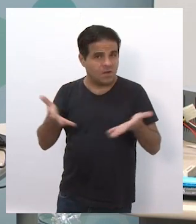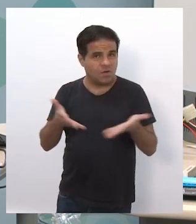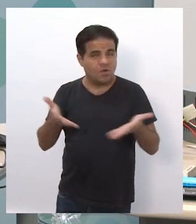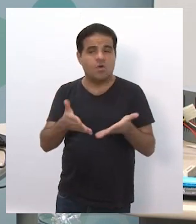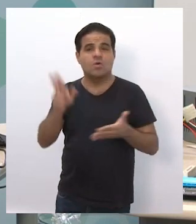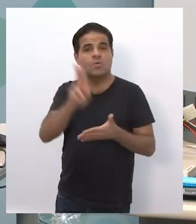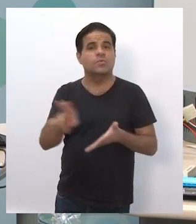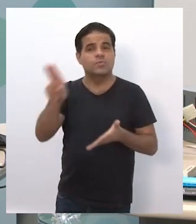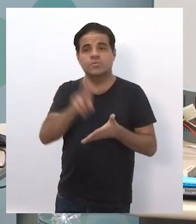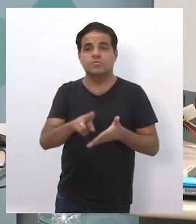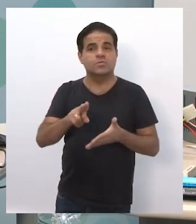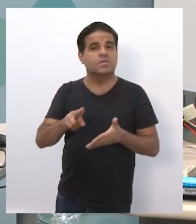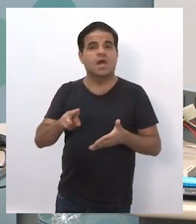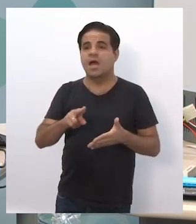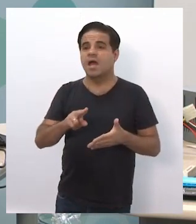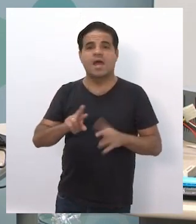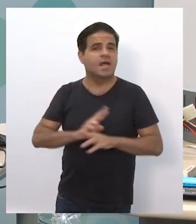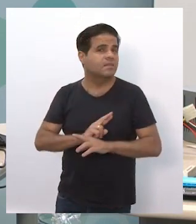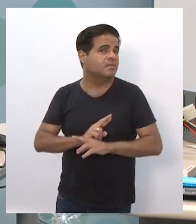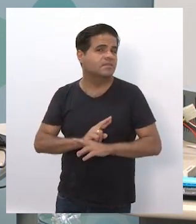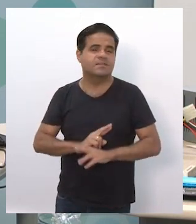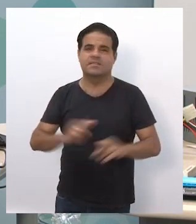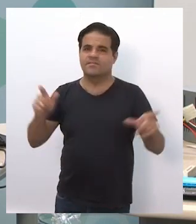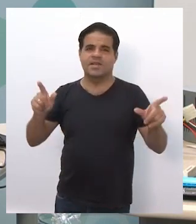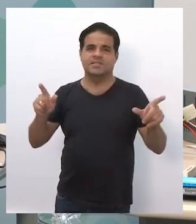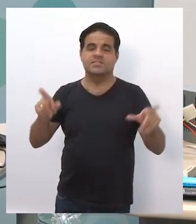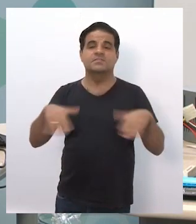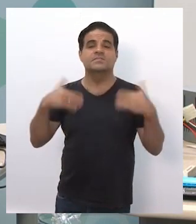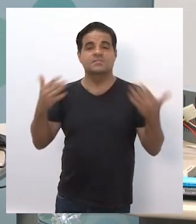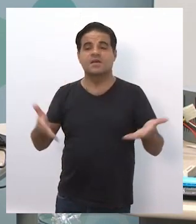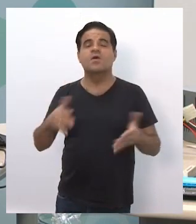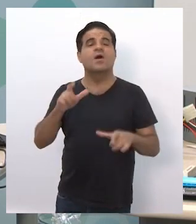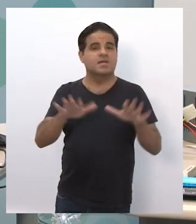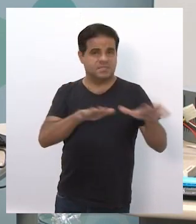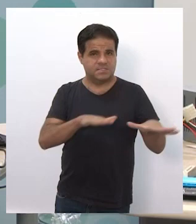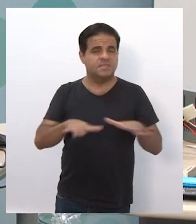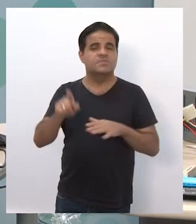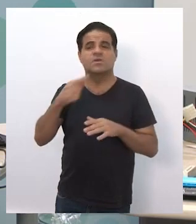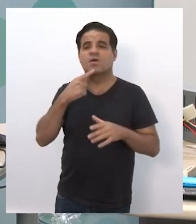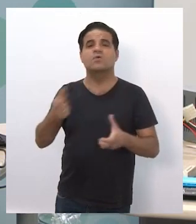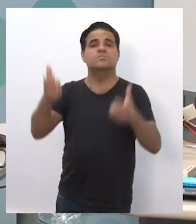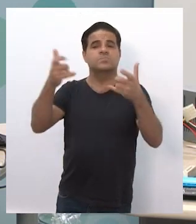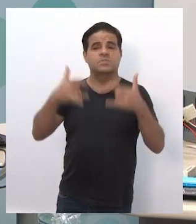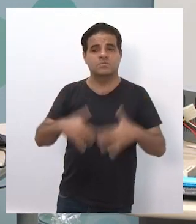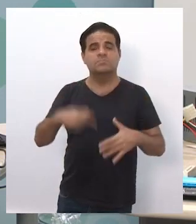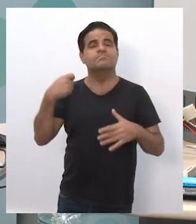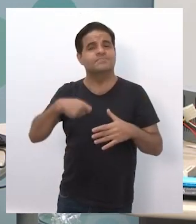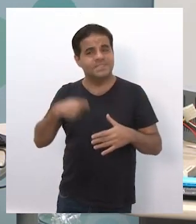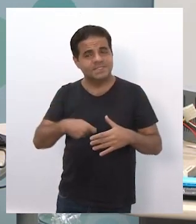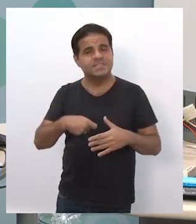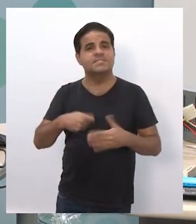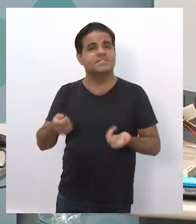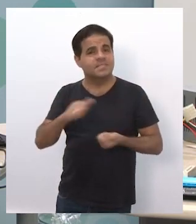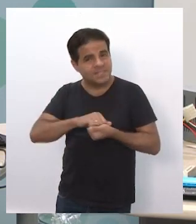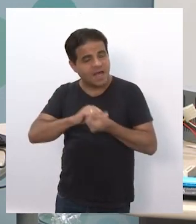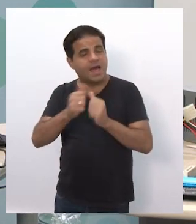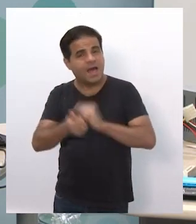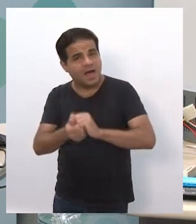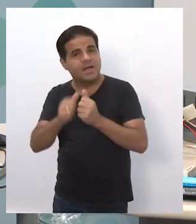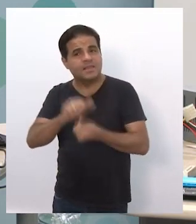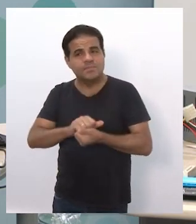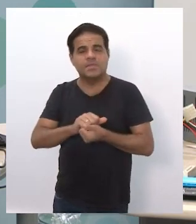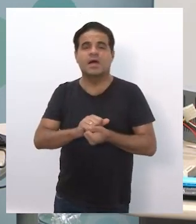Agora o uso é completamente diferente. Então, aí muitas vezes, como você disse, a gente tem que adaptar, né? Então